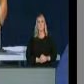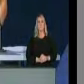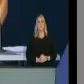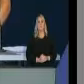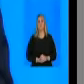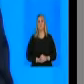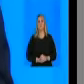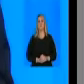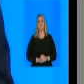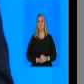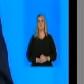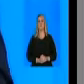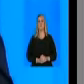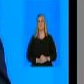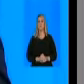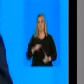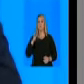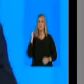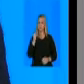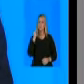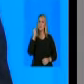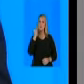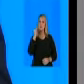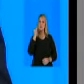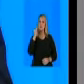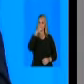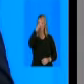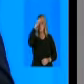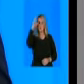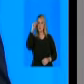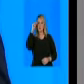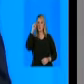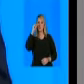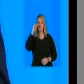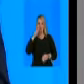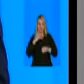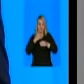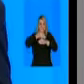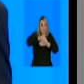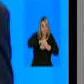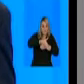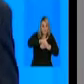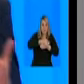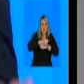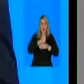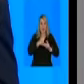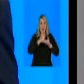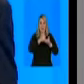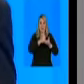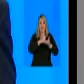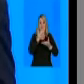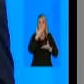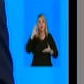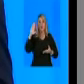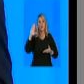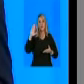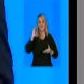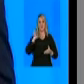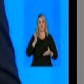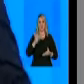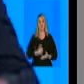resposta. Olha, é importante, né, que a Prefeitura entre nesses locais, levando o que houve a promessa inicialmente de ser